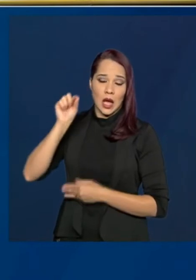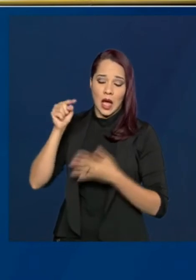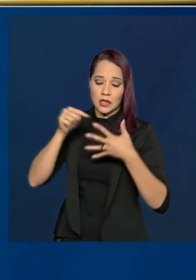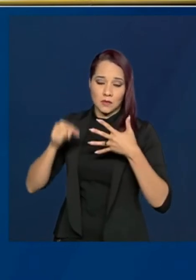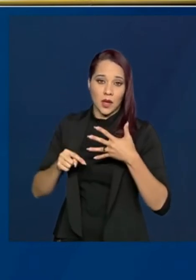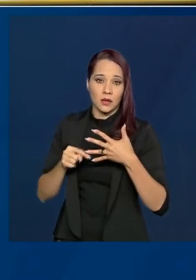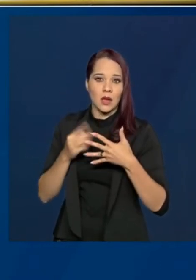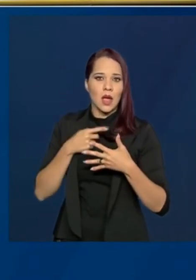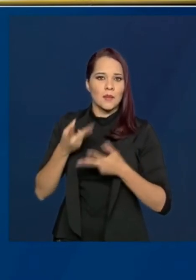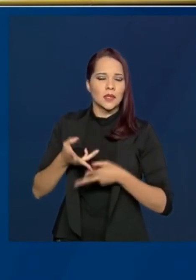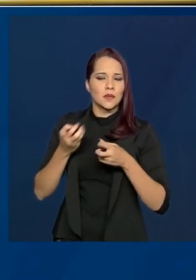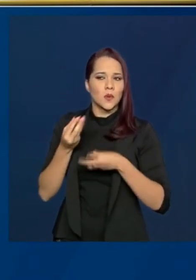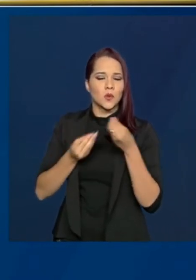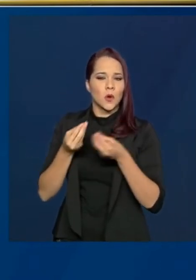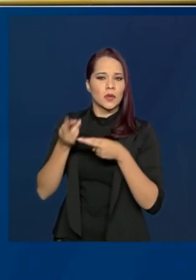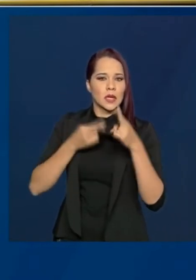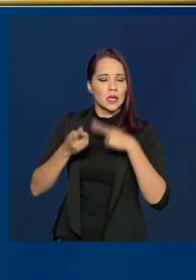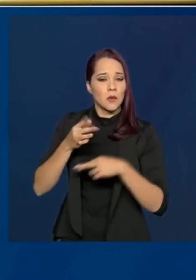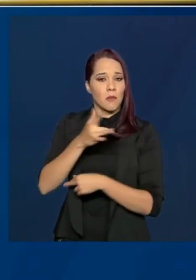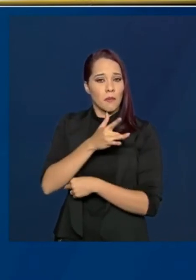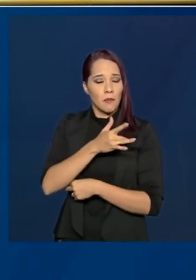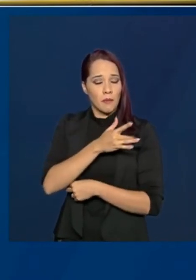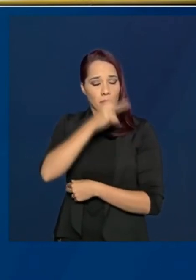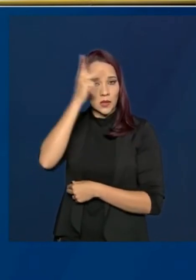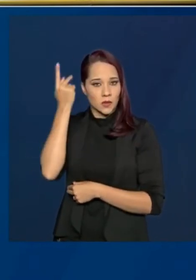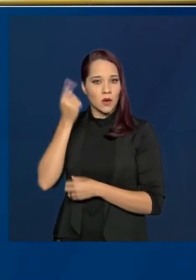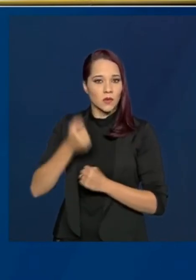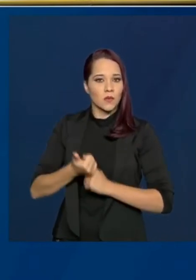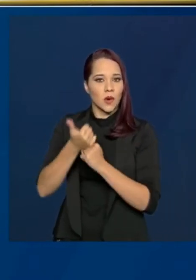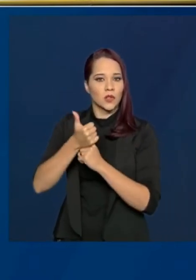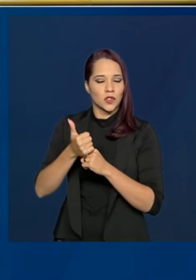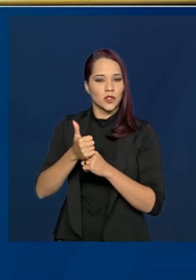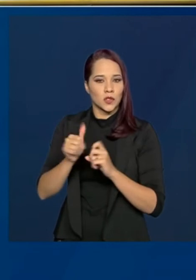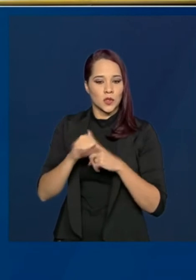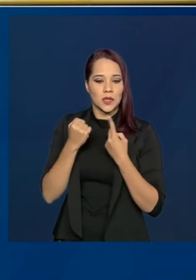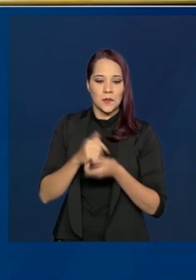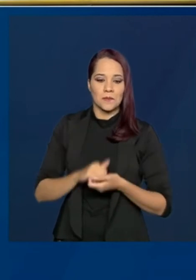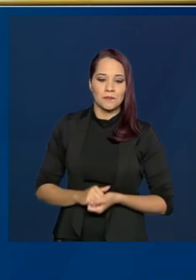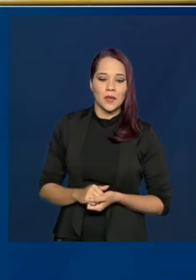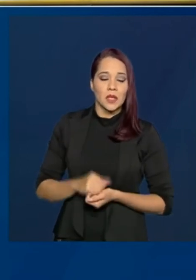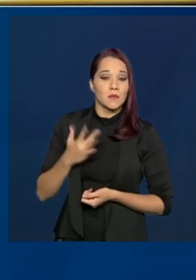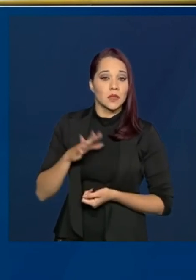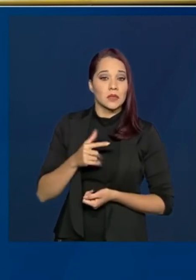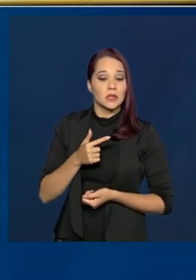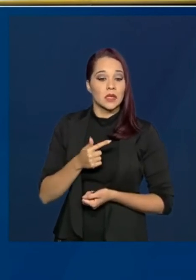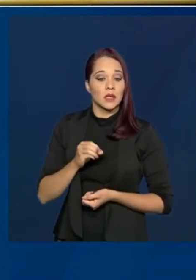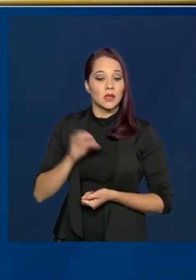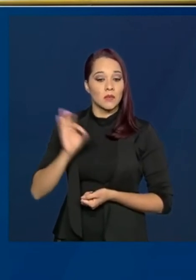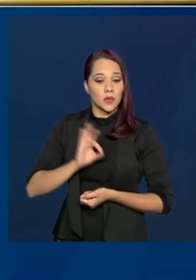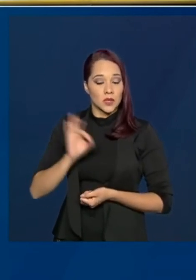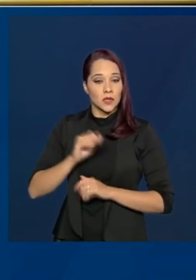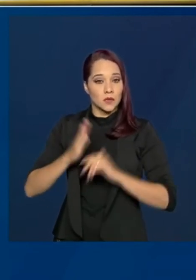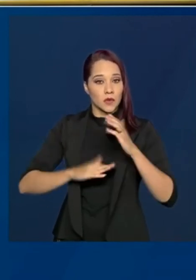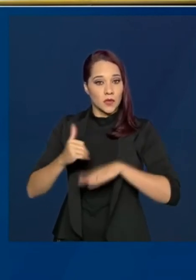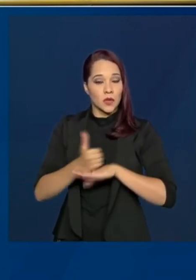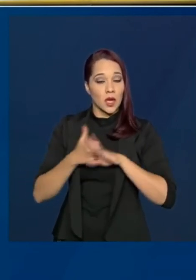em conta a percepção sobre as relações pessoais e suporte social. Então, no Brasil Conta Comigo, cerca de 70% dos